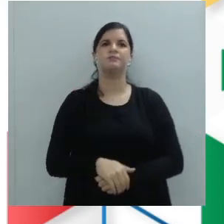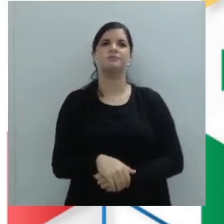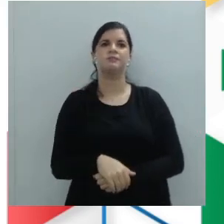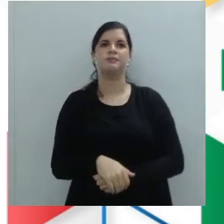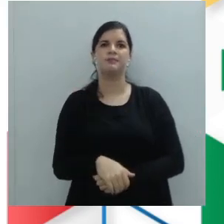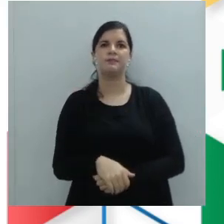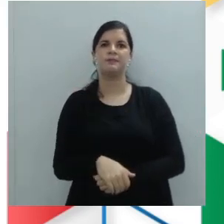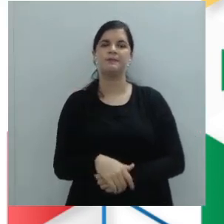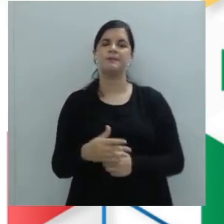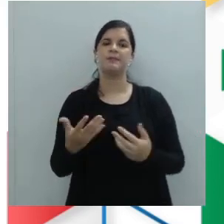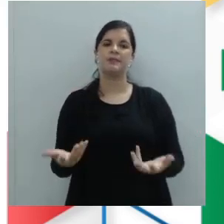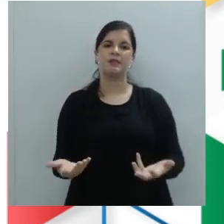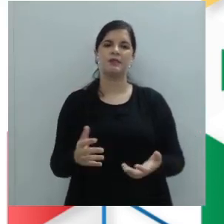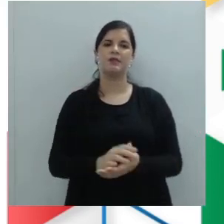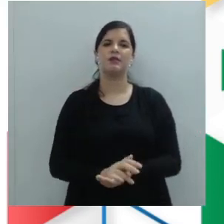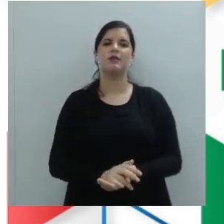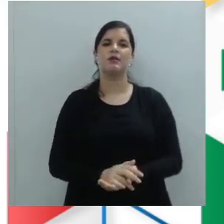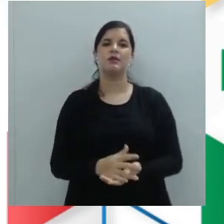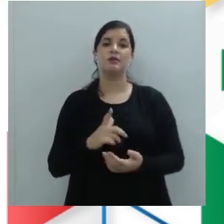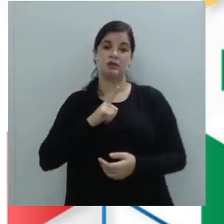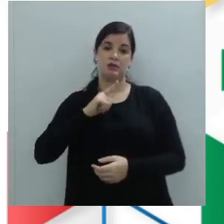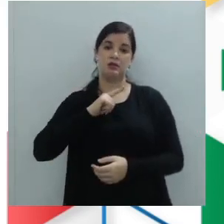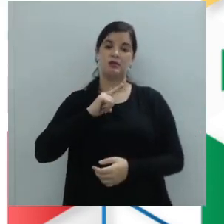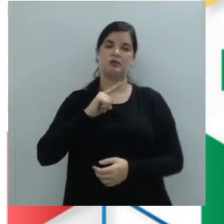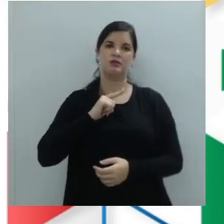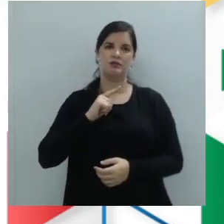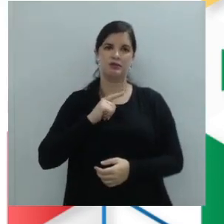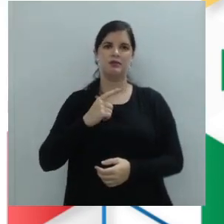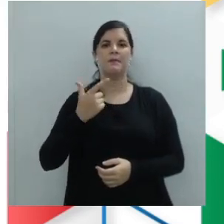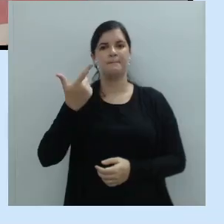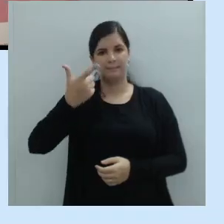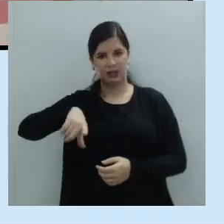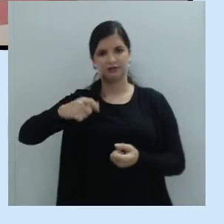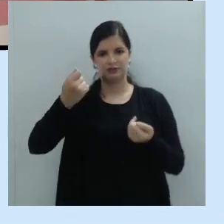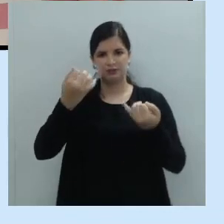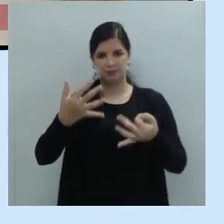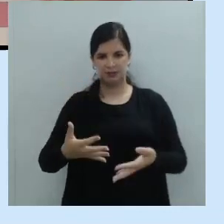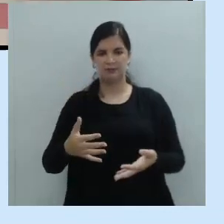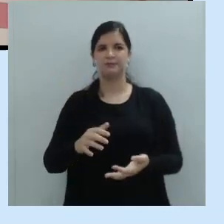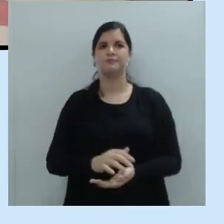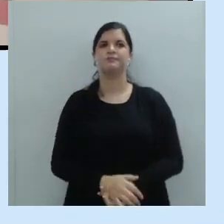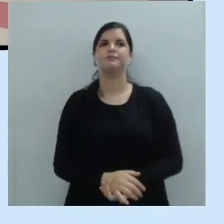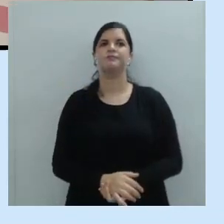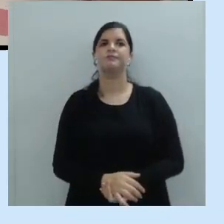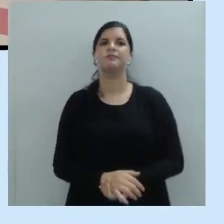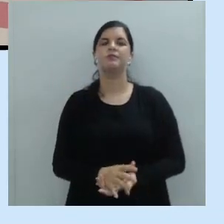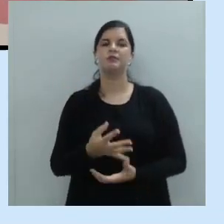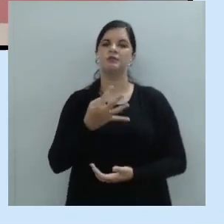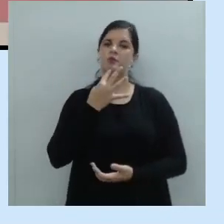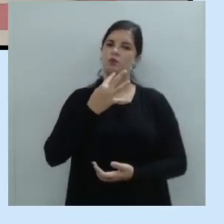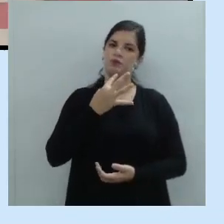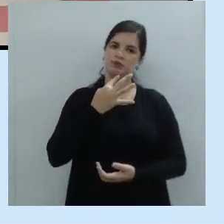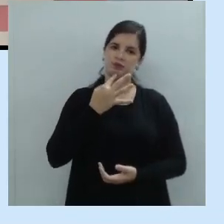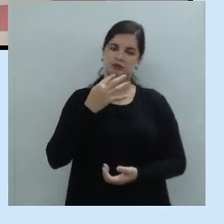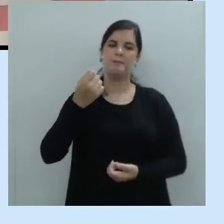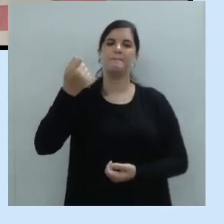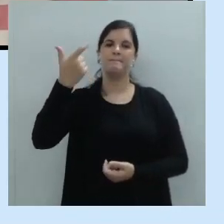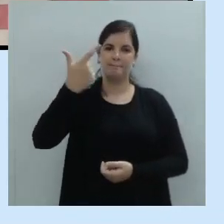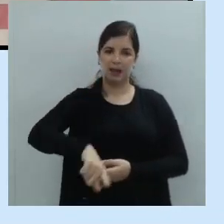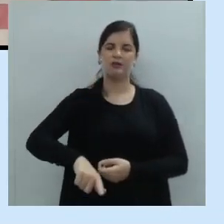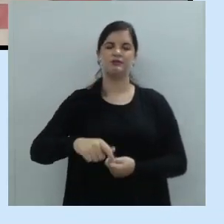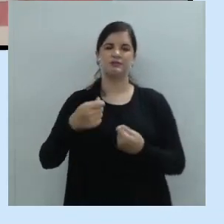1614. Olhem só aqui. Então, nós temos aqui mais questões. Vejam só. Então, temos que conhecer mais